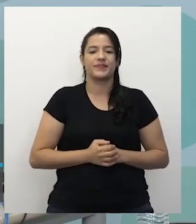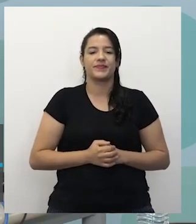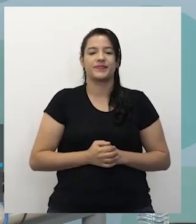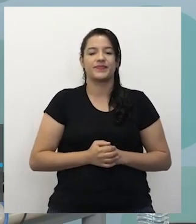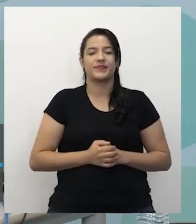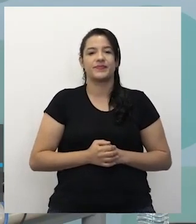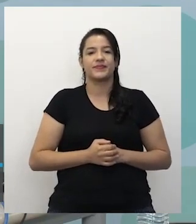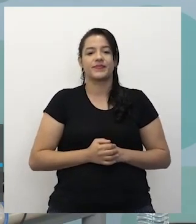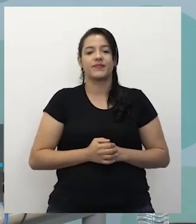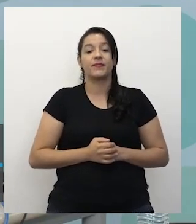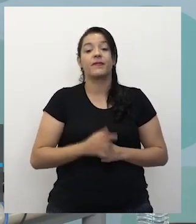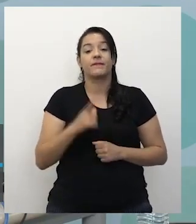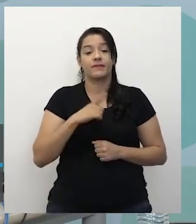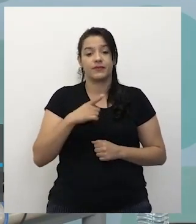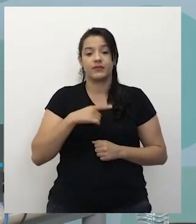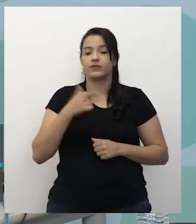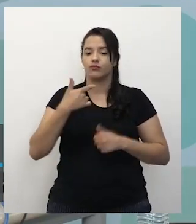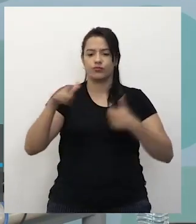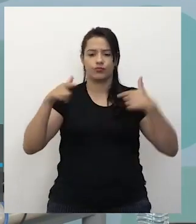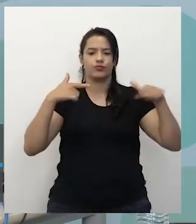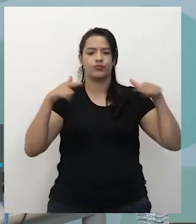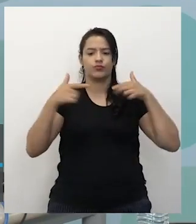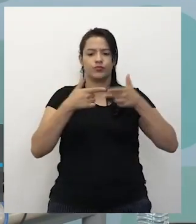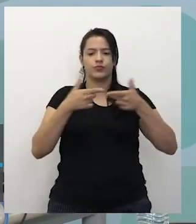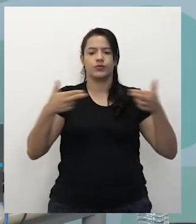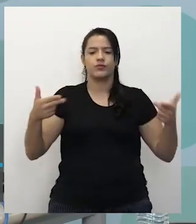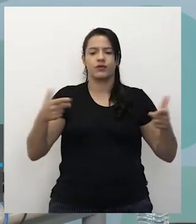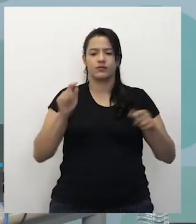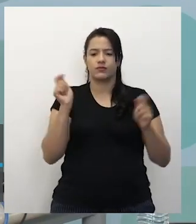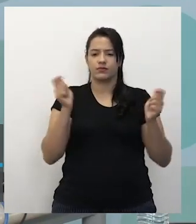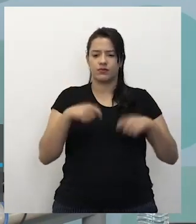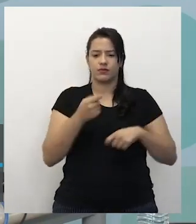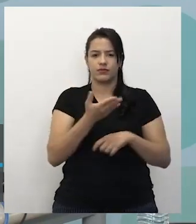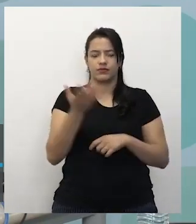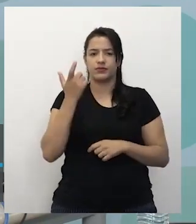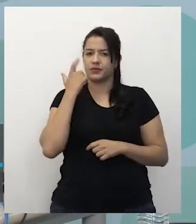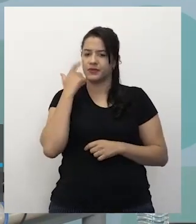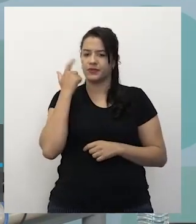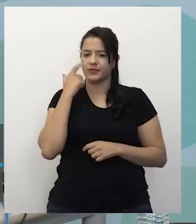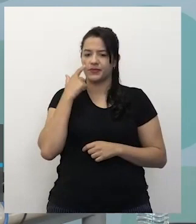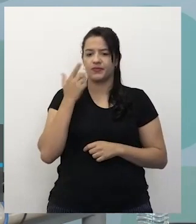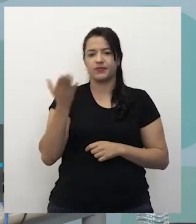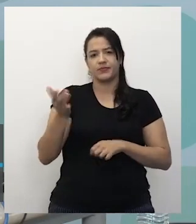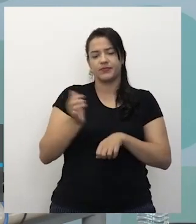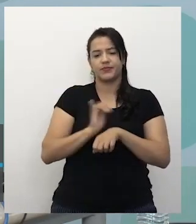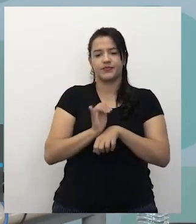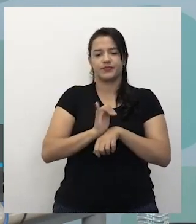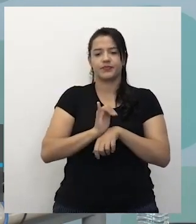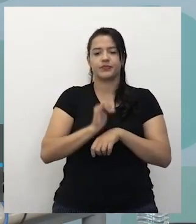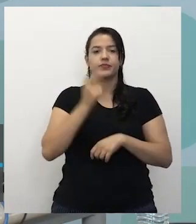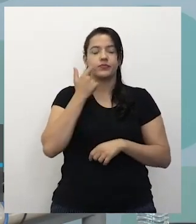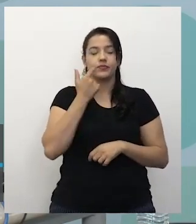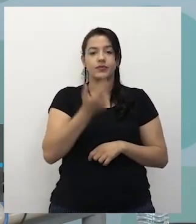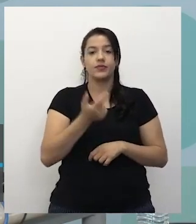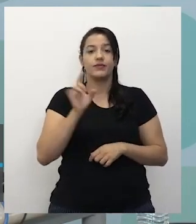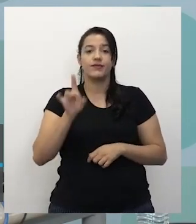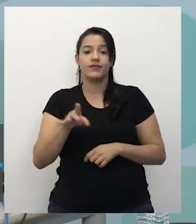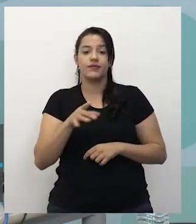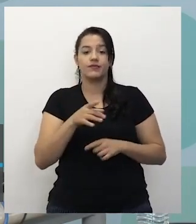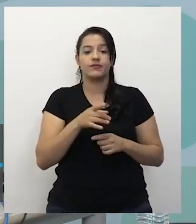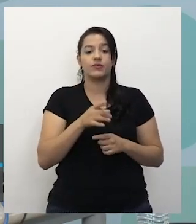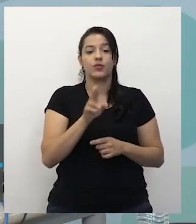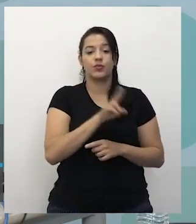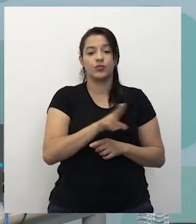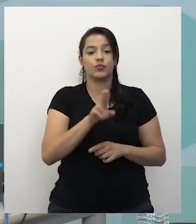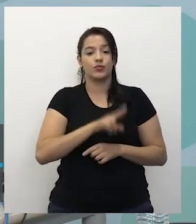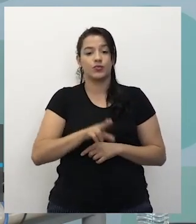Tá. Mas tem vários, né, Ed, que eles Sim. podem verificar lá. E aproveitando aqui, ó, como você estava mostrando o nome das bandas e tudo mais, teve